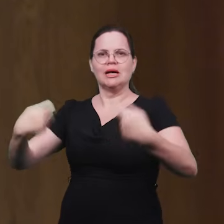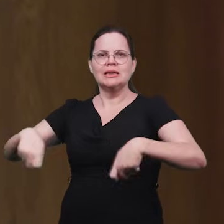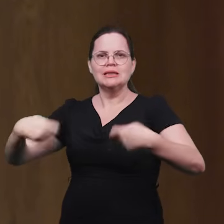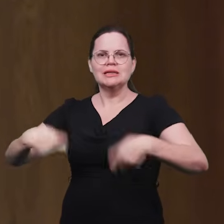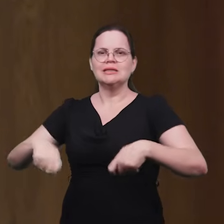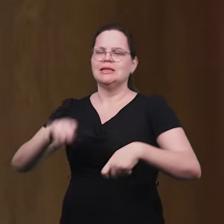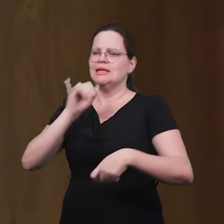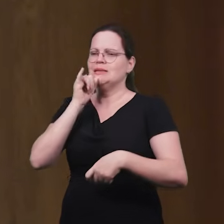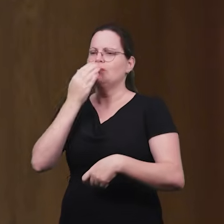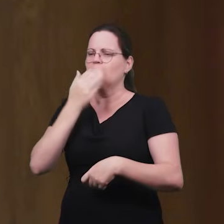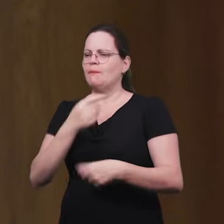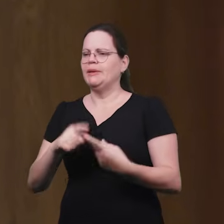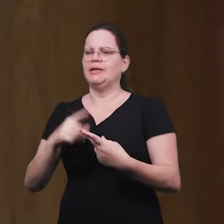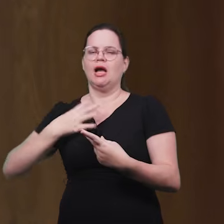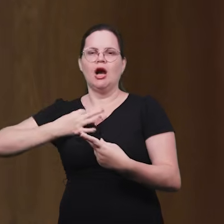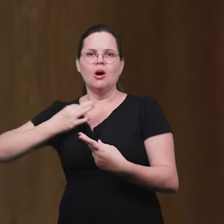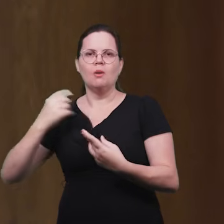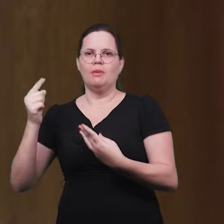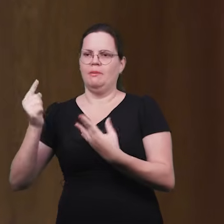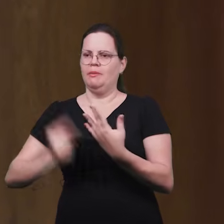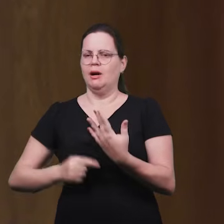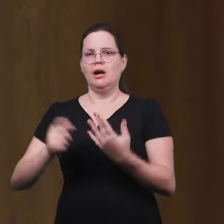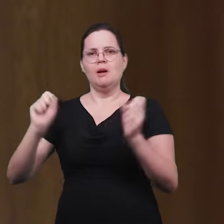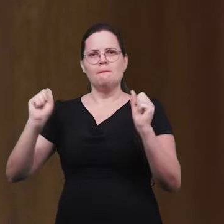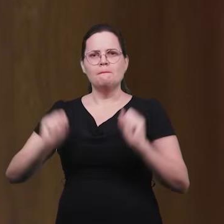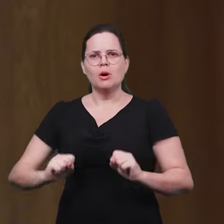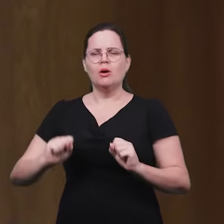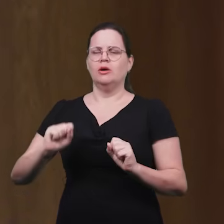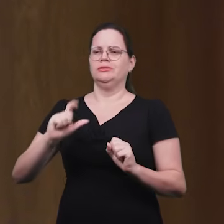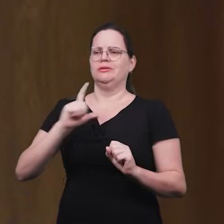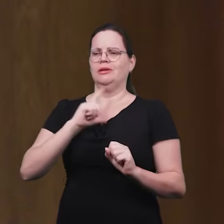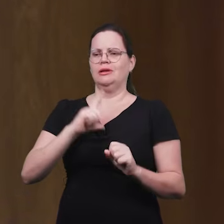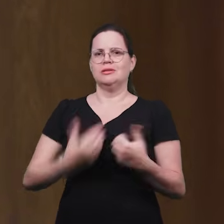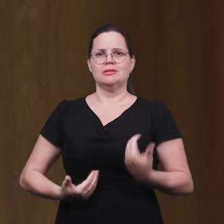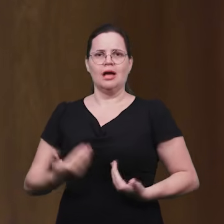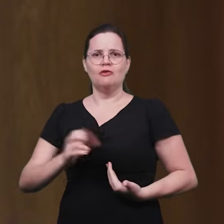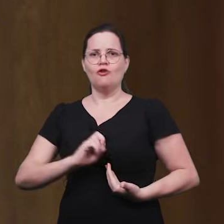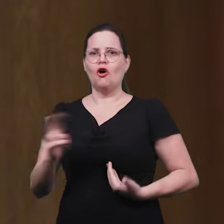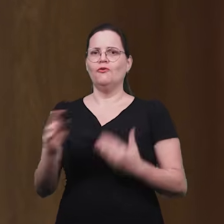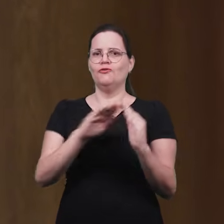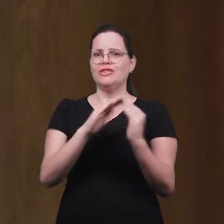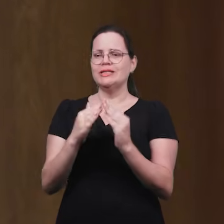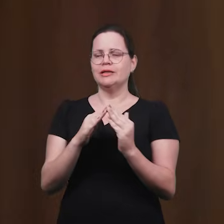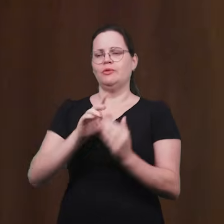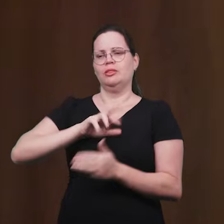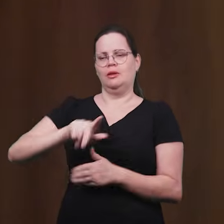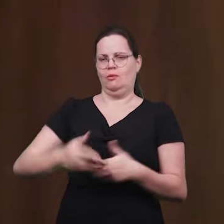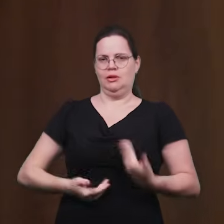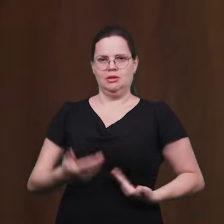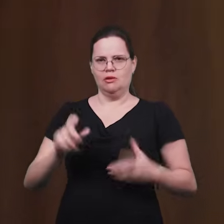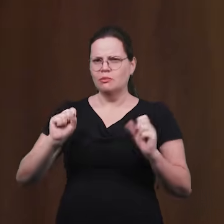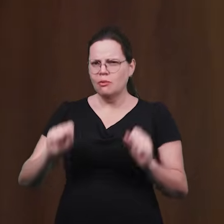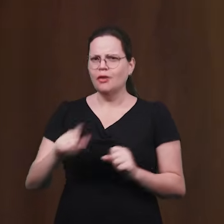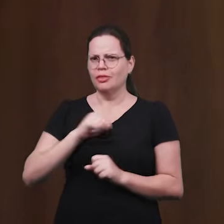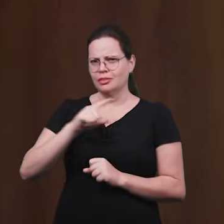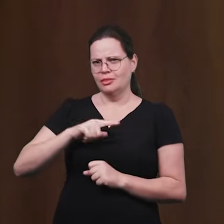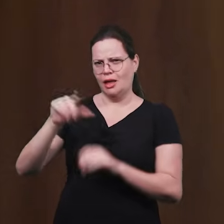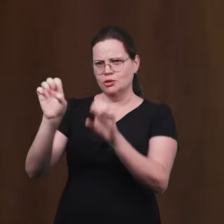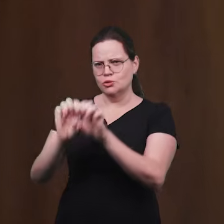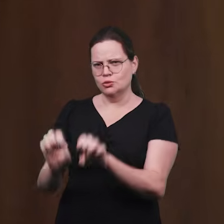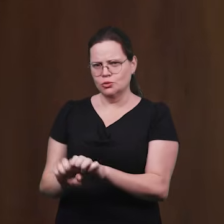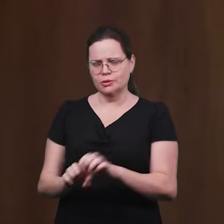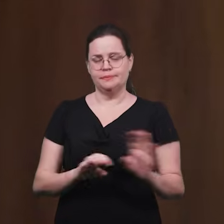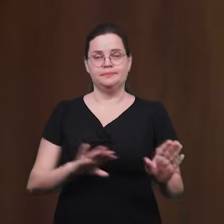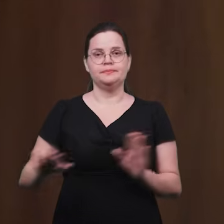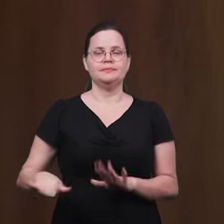as necessidades básicas dos vizinhos das igrejas, dos irmãos das igrejas na Venezuela? A nossa estrutura lá é